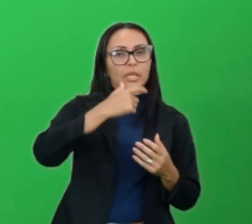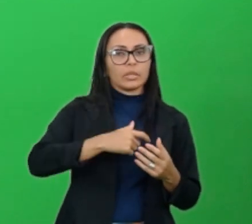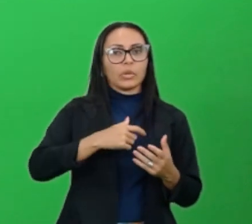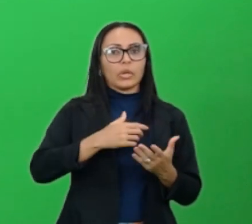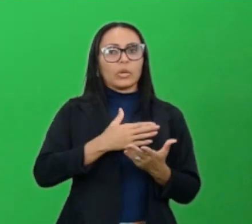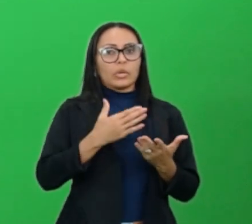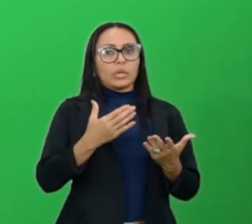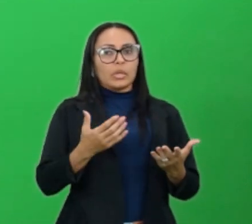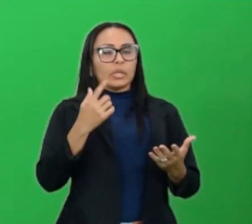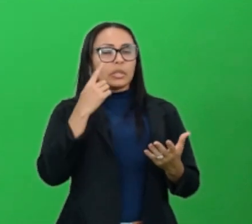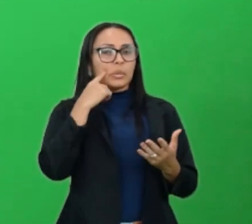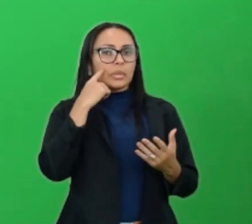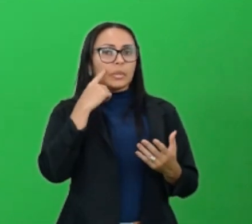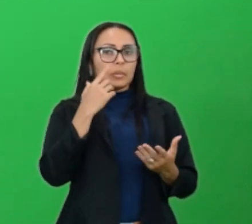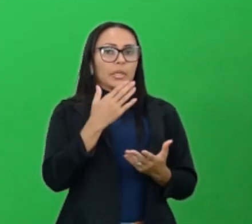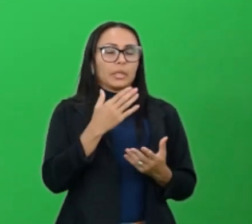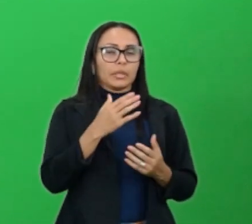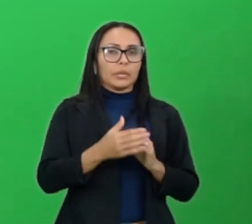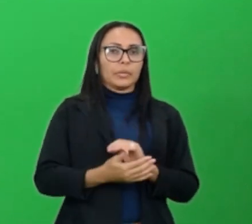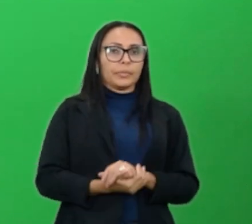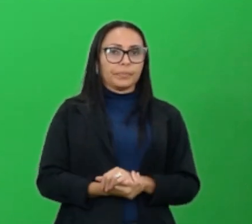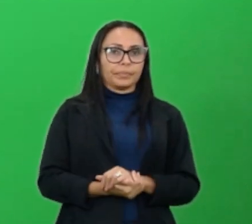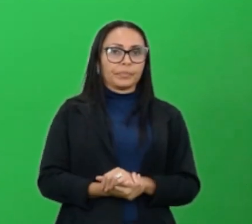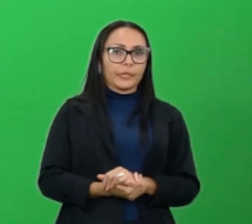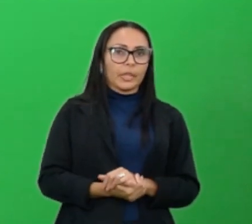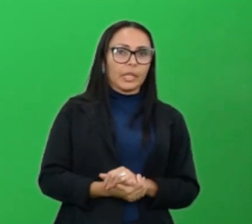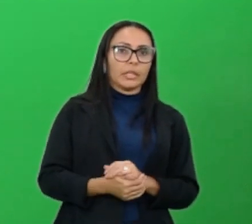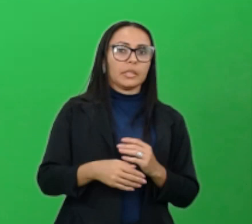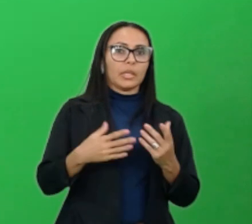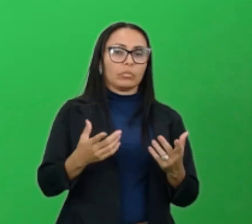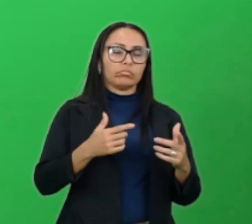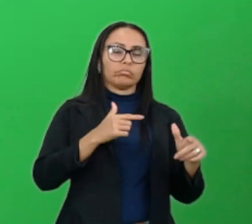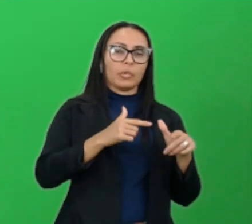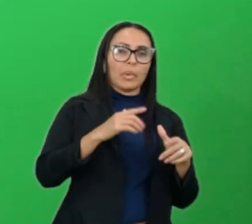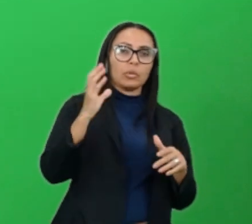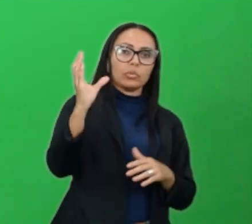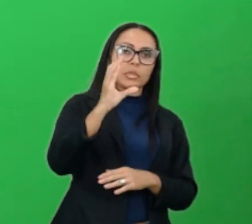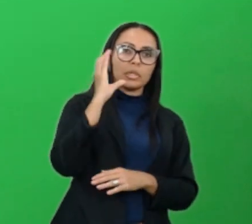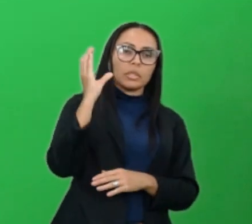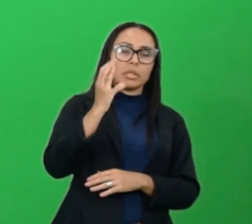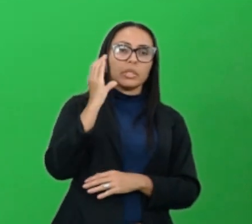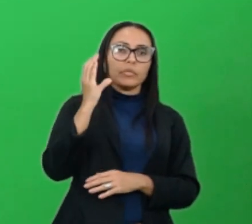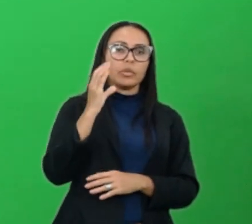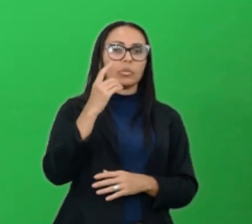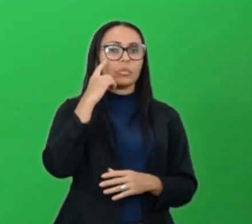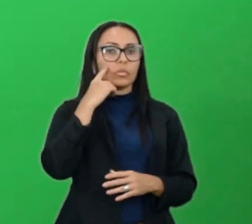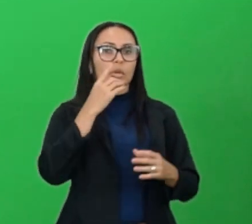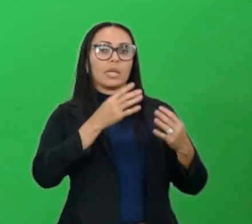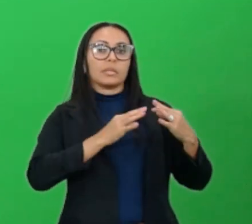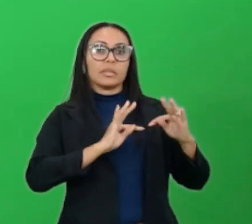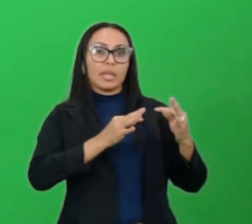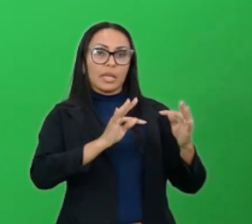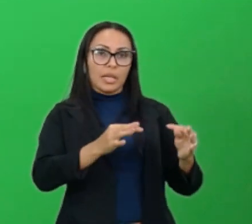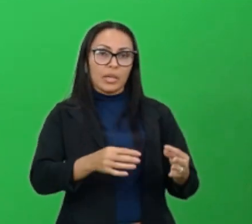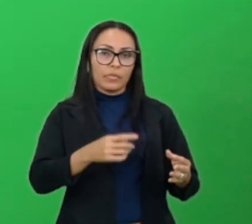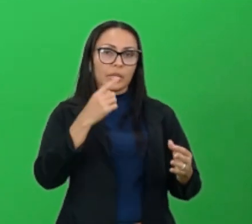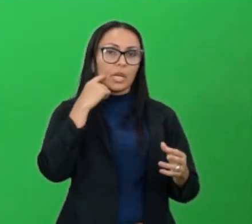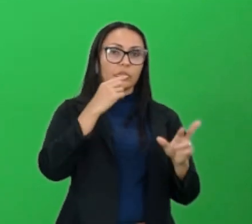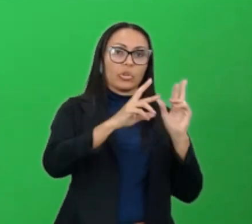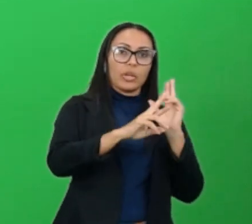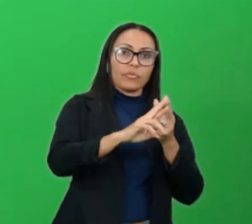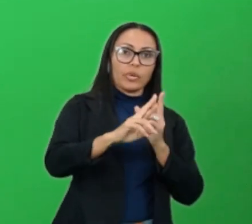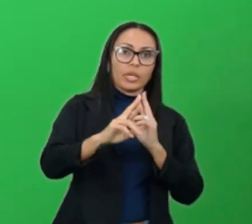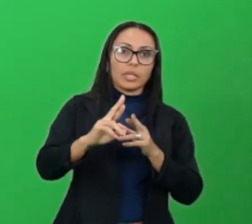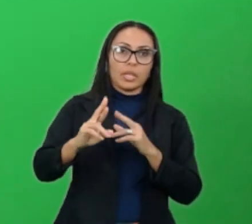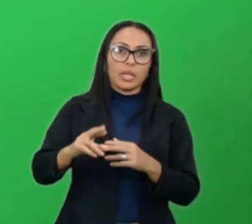patentes, produção científica, e aí pode-se considerar a produção técnica, a produção bibliográfica, a quantidade de artigos publicados